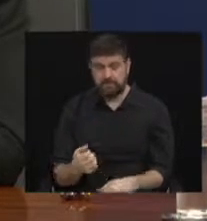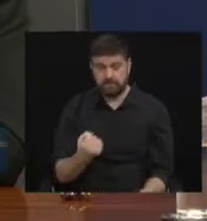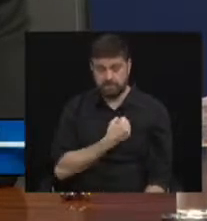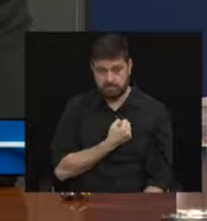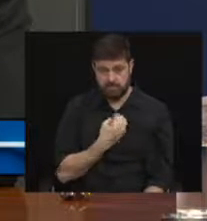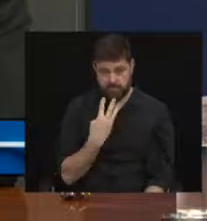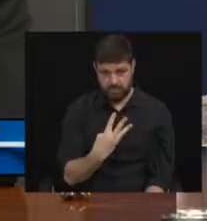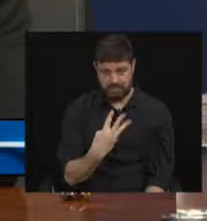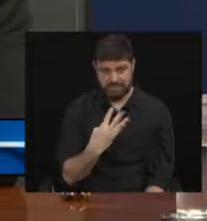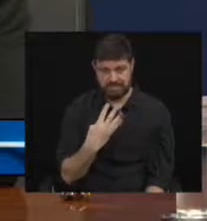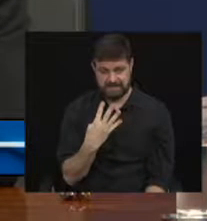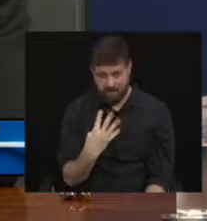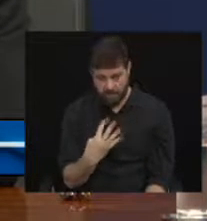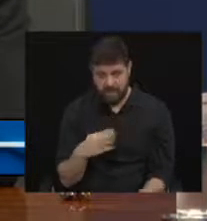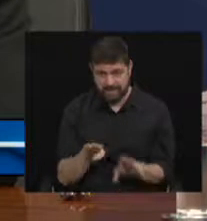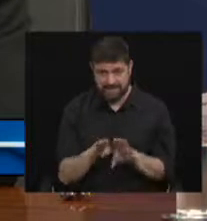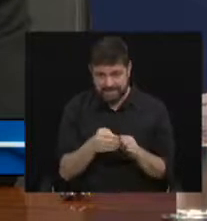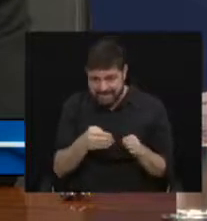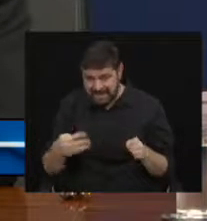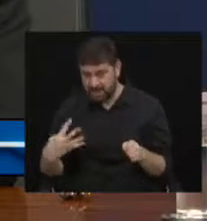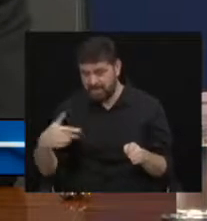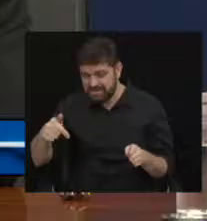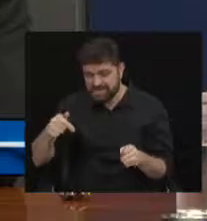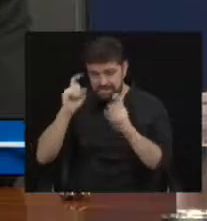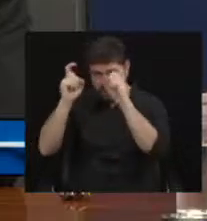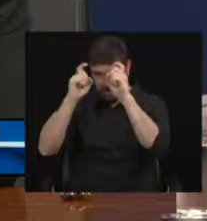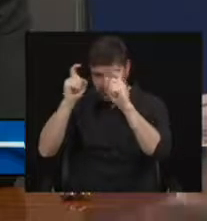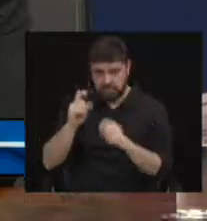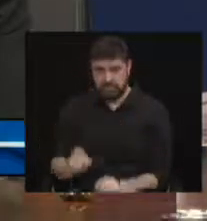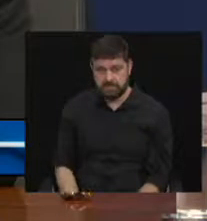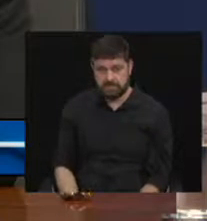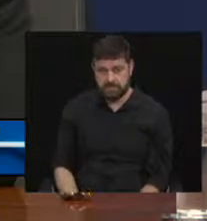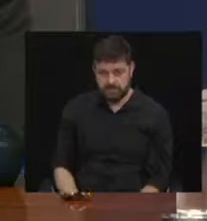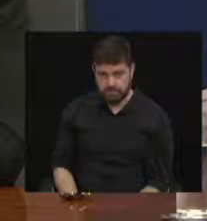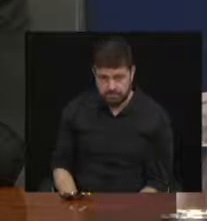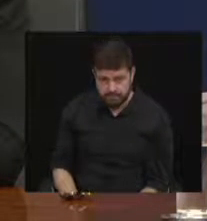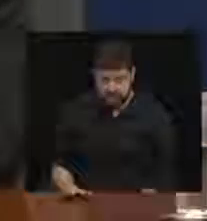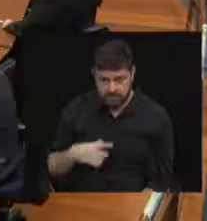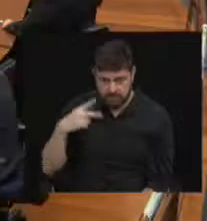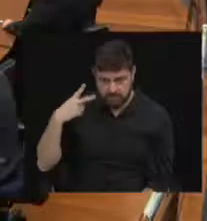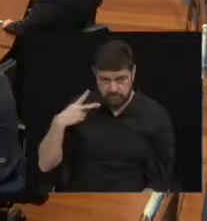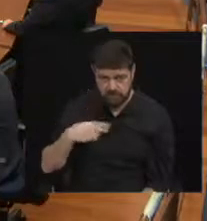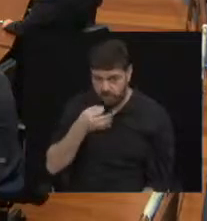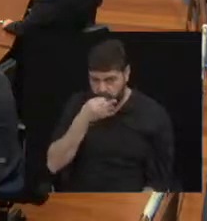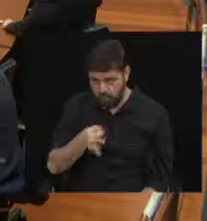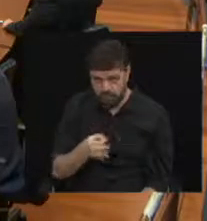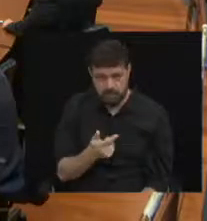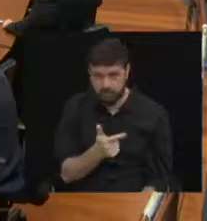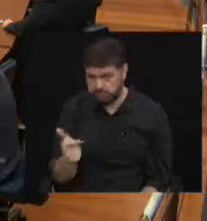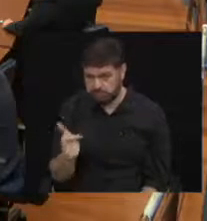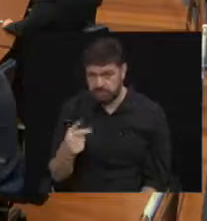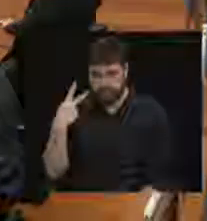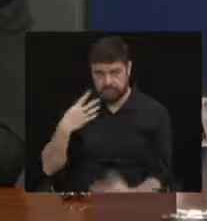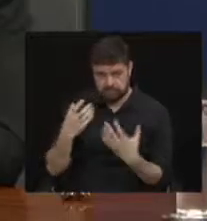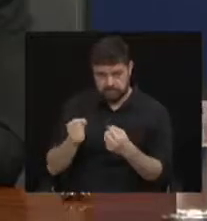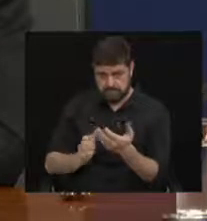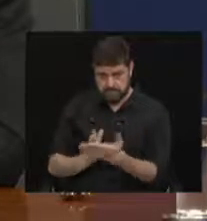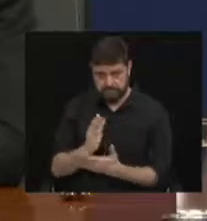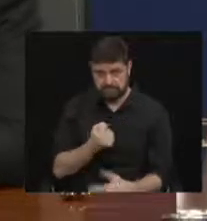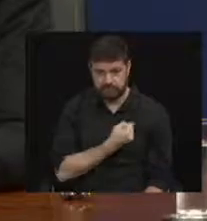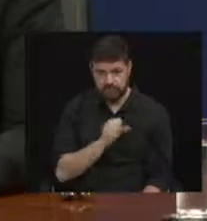Galtério, ausente. Pedro Tourinho, ausente. Professor Alberto, sim. Rafa Zimbaldi, preside a sessão, não vota. Tiago Ferrari, ausente. Tico Costa,